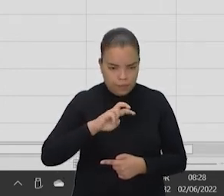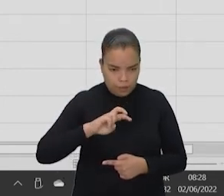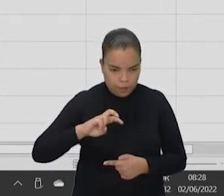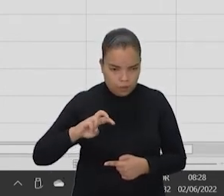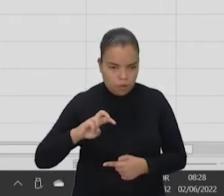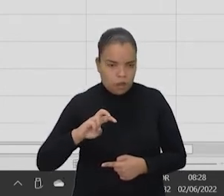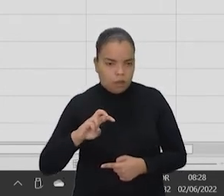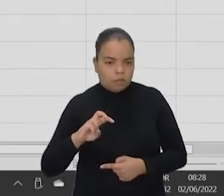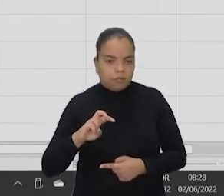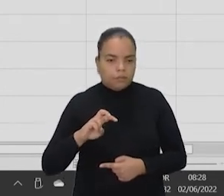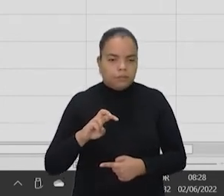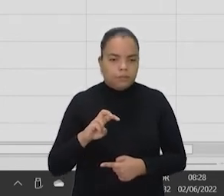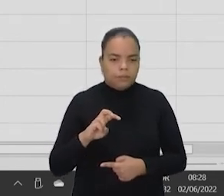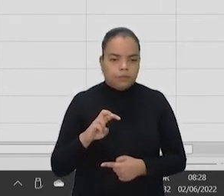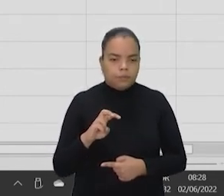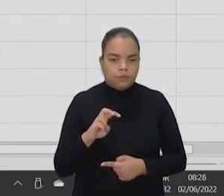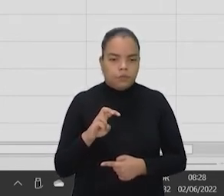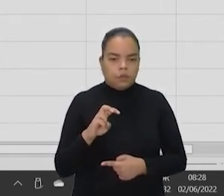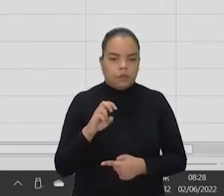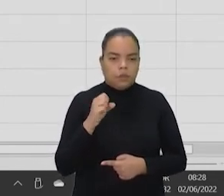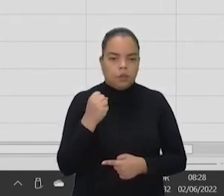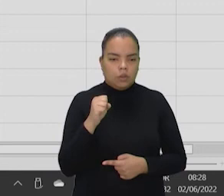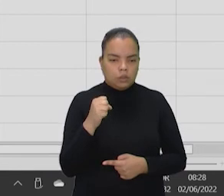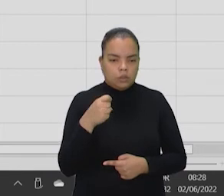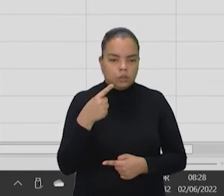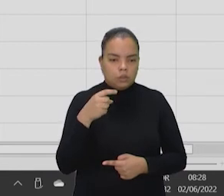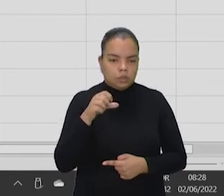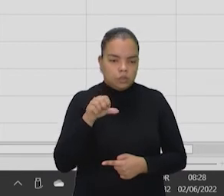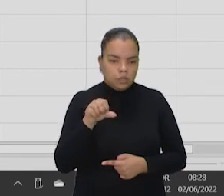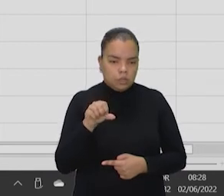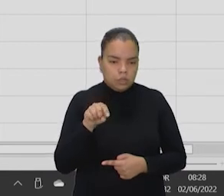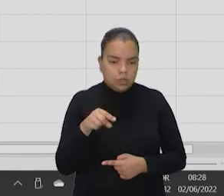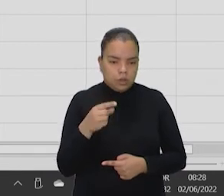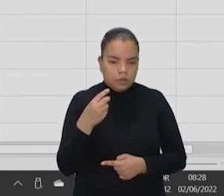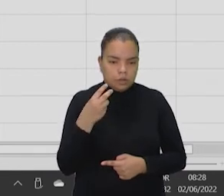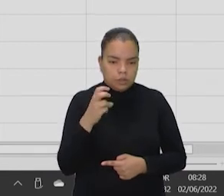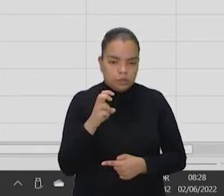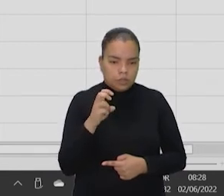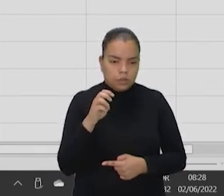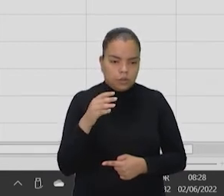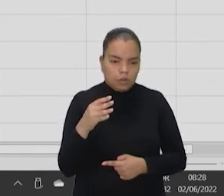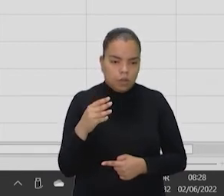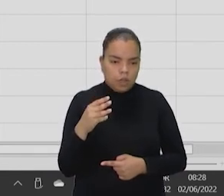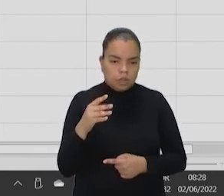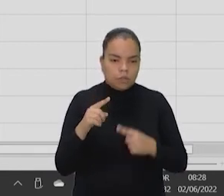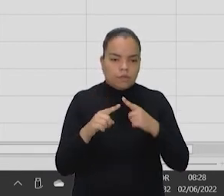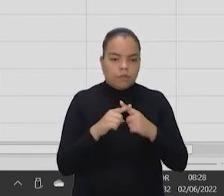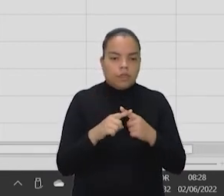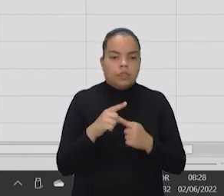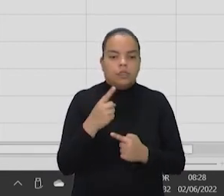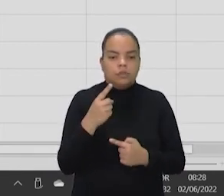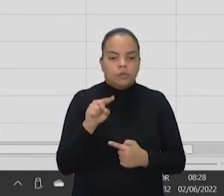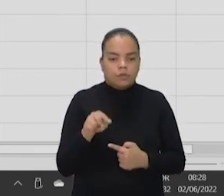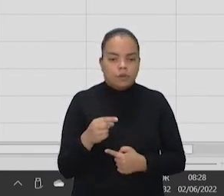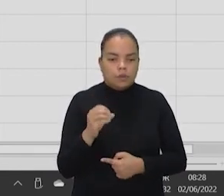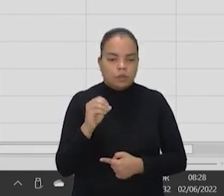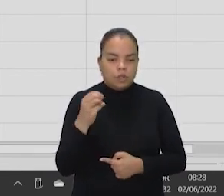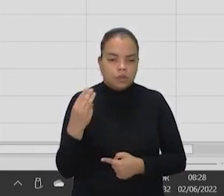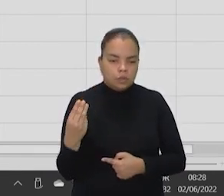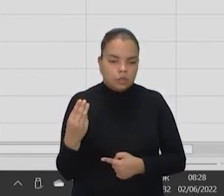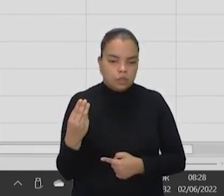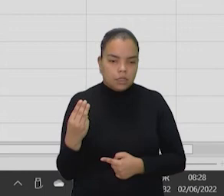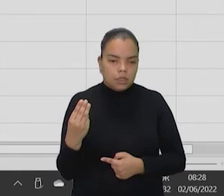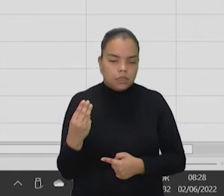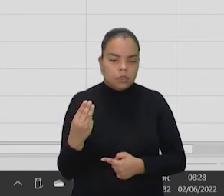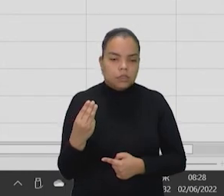valor anterior vezes os juros, né? 1,03. De novo, como